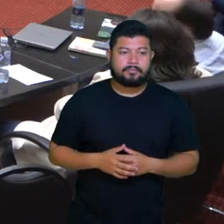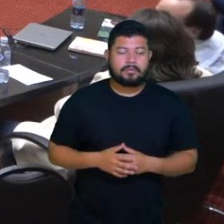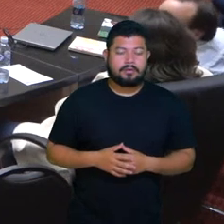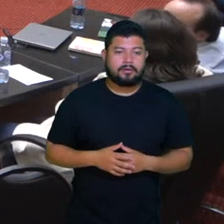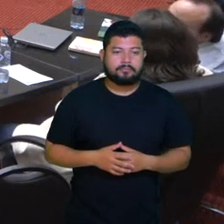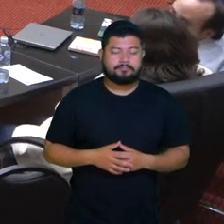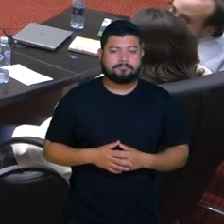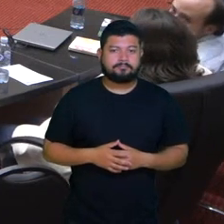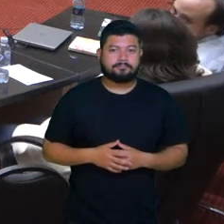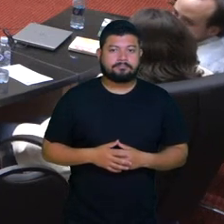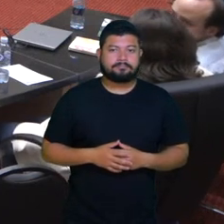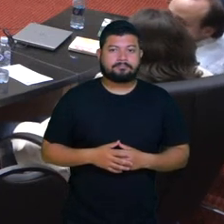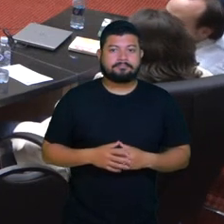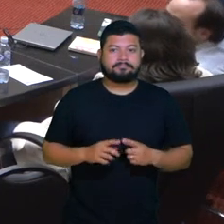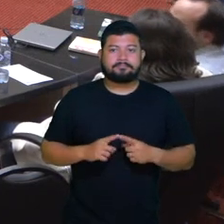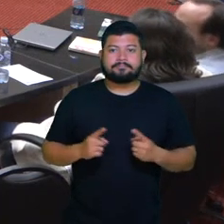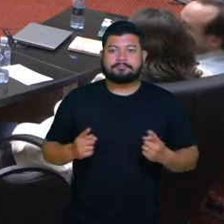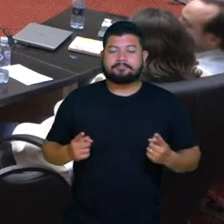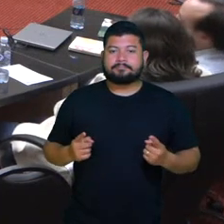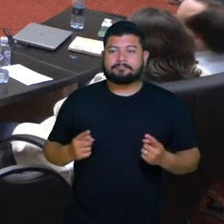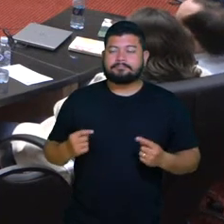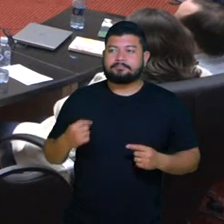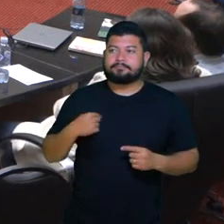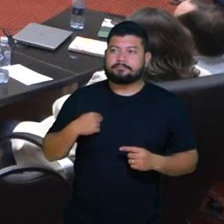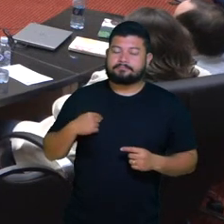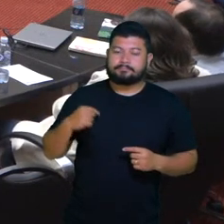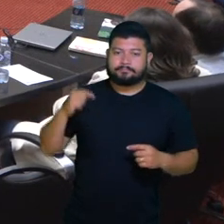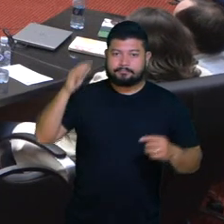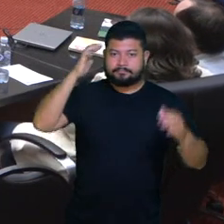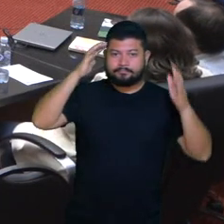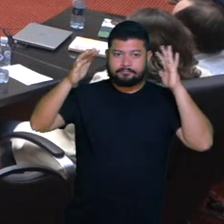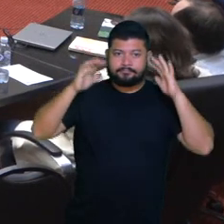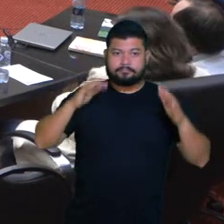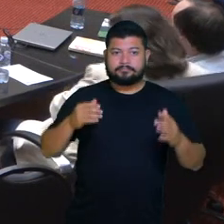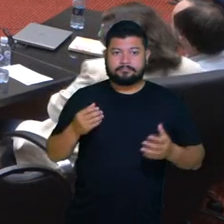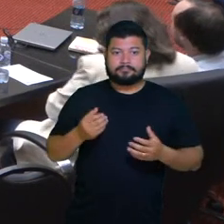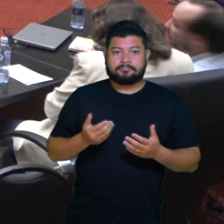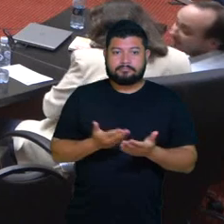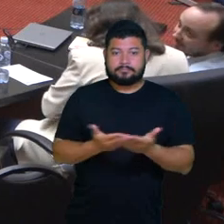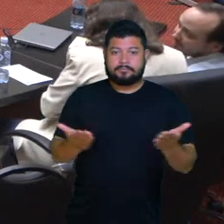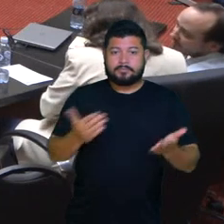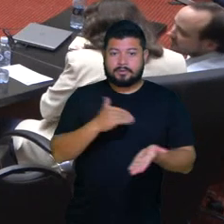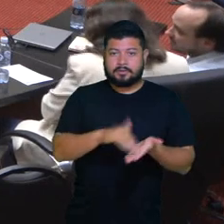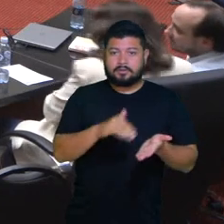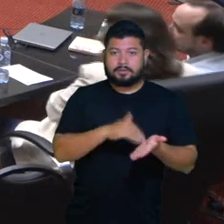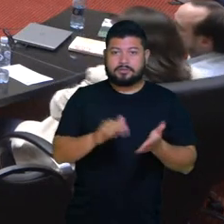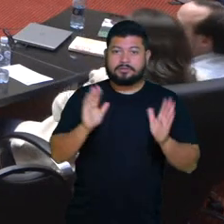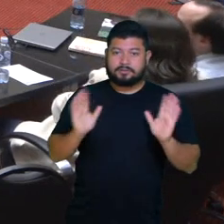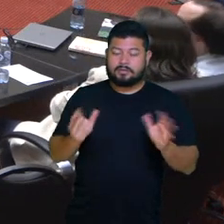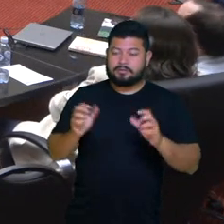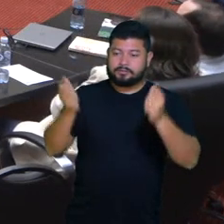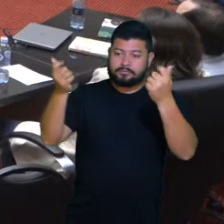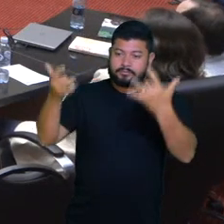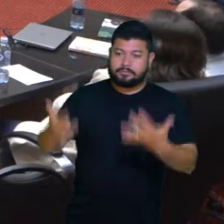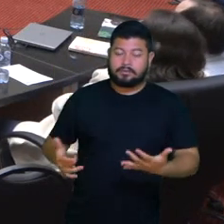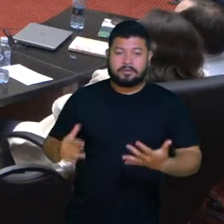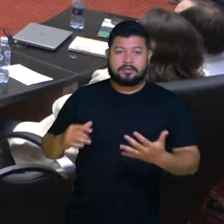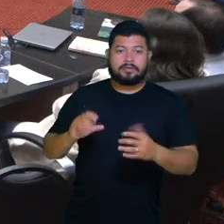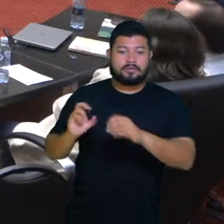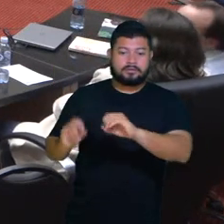eh Então eu penso que como os integrantes da secretaria já falaram da escola da da questão da educação